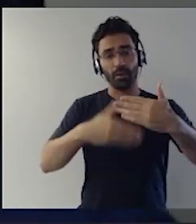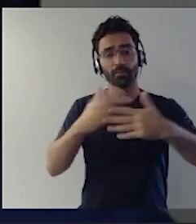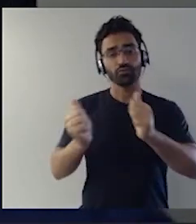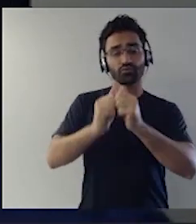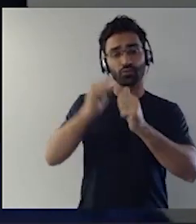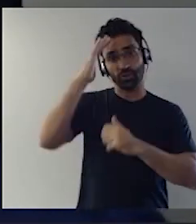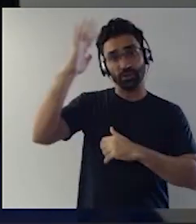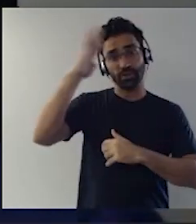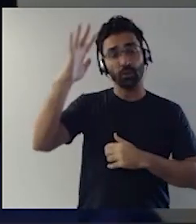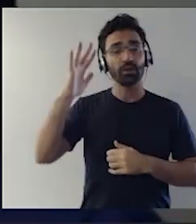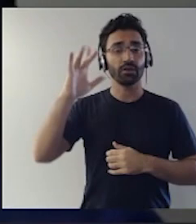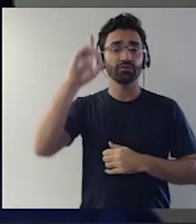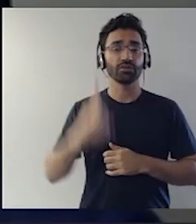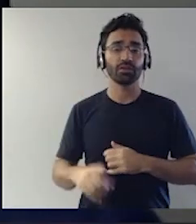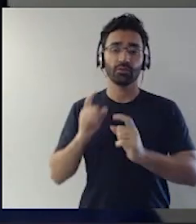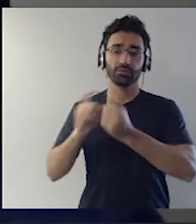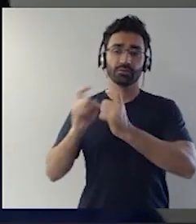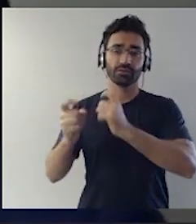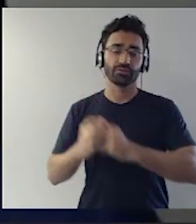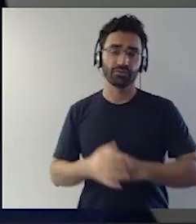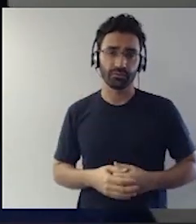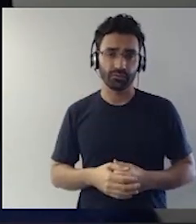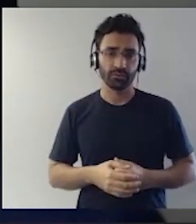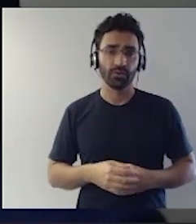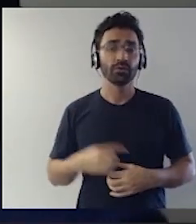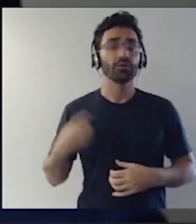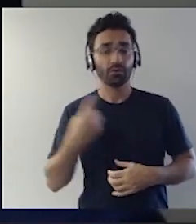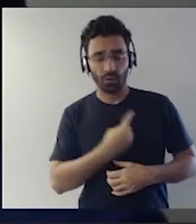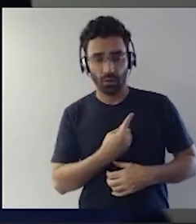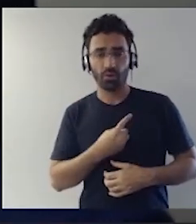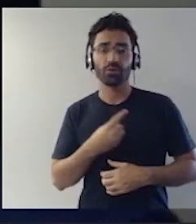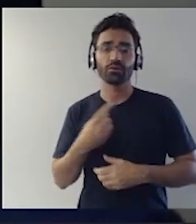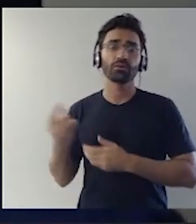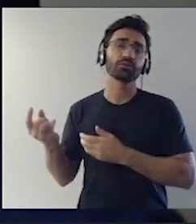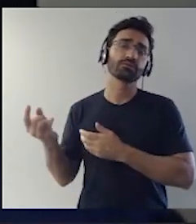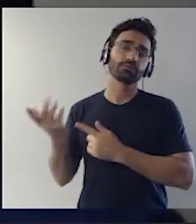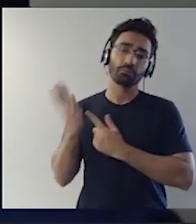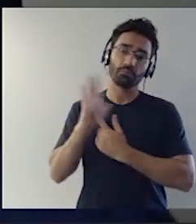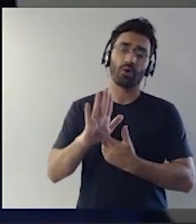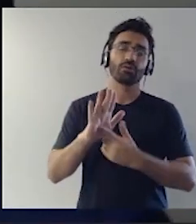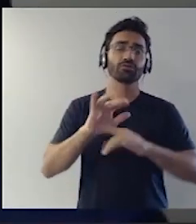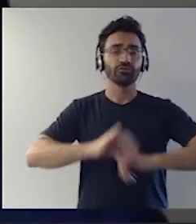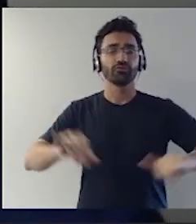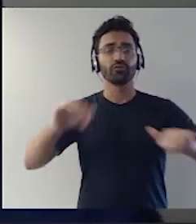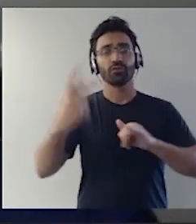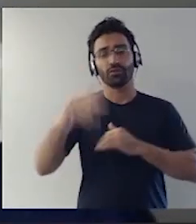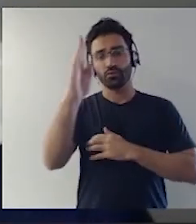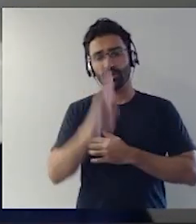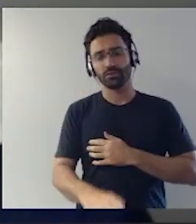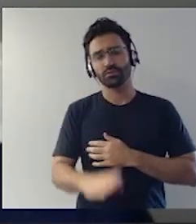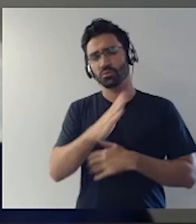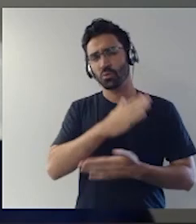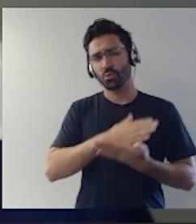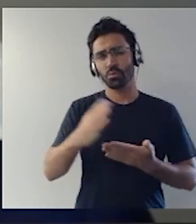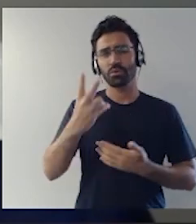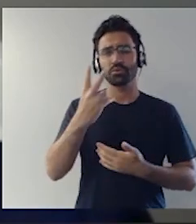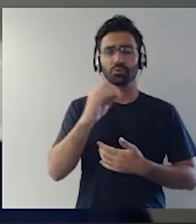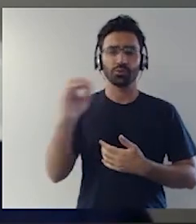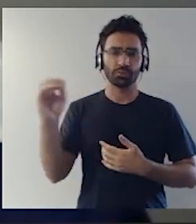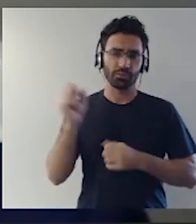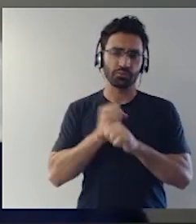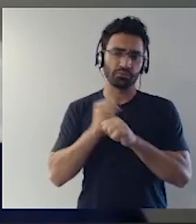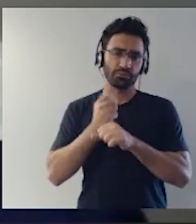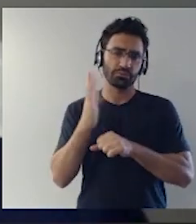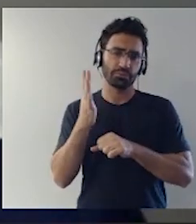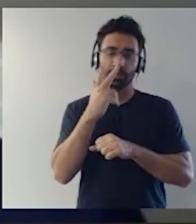do direito administrativo sancionador, que nós trouxemos para o Brasil a princípios dos anos 2000, na